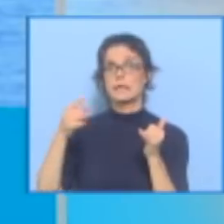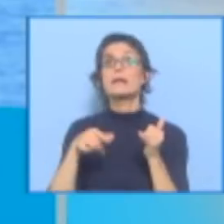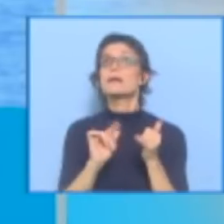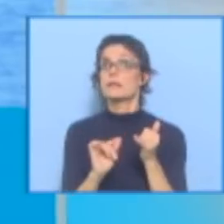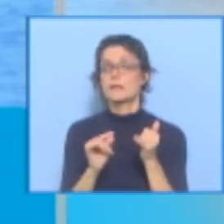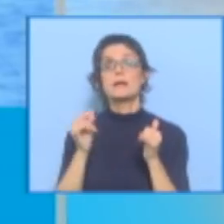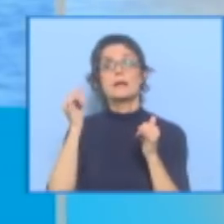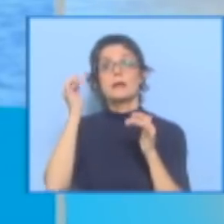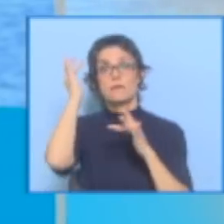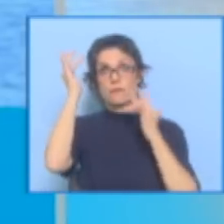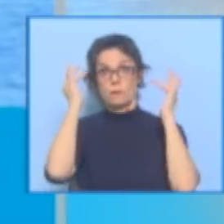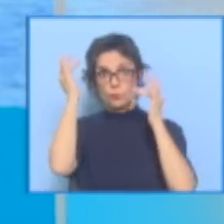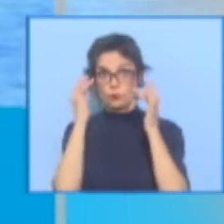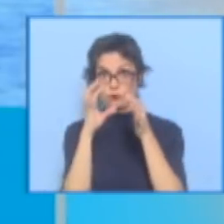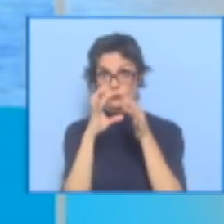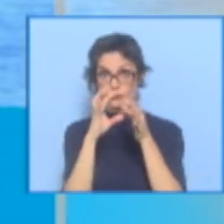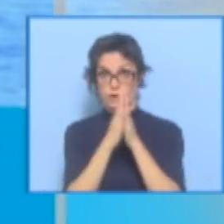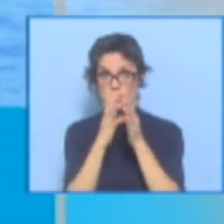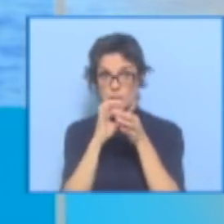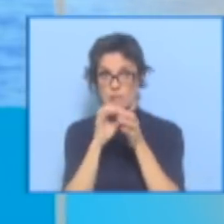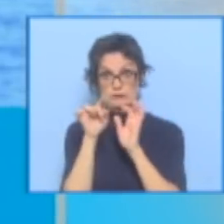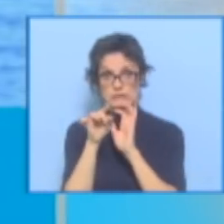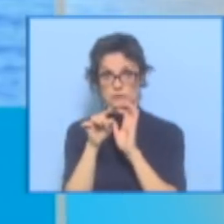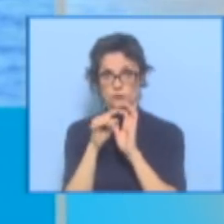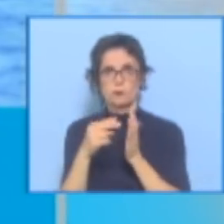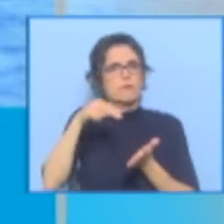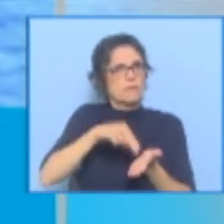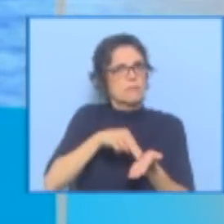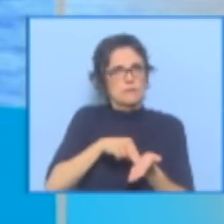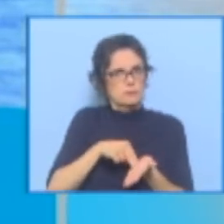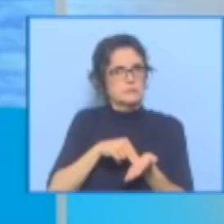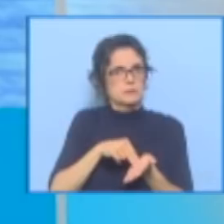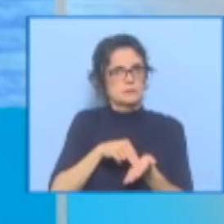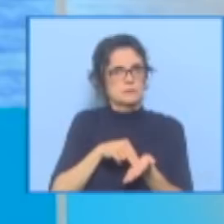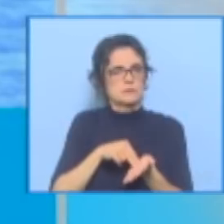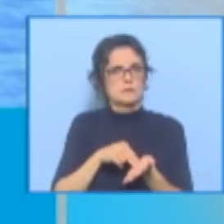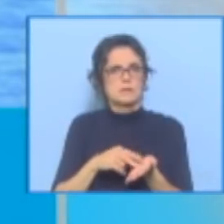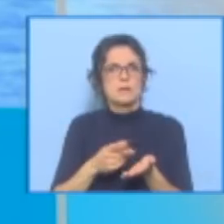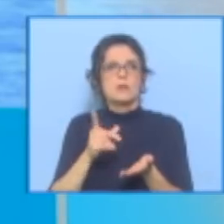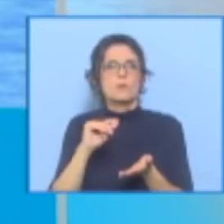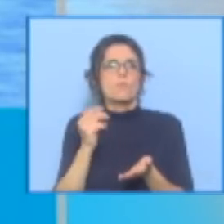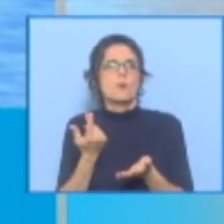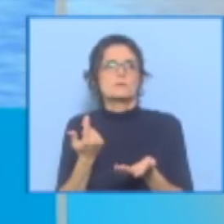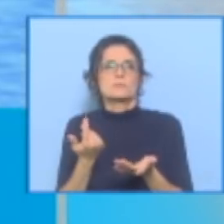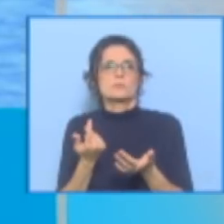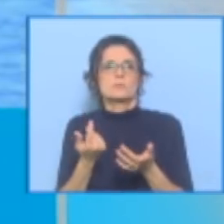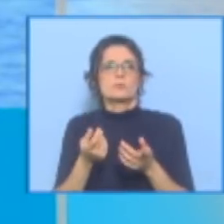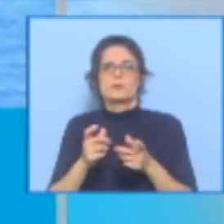está lá presente. E sempre que é preciso, por exemplo, sempre que a reitora é preciso em tomadas de posse